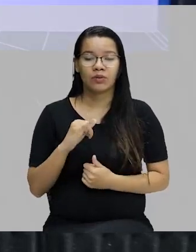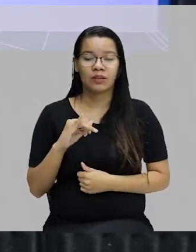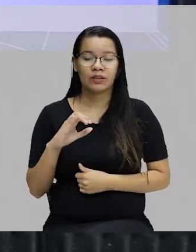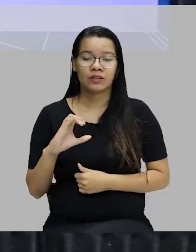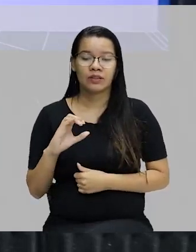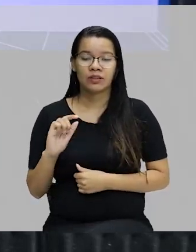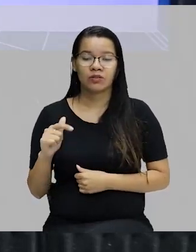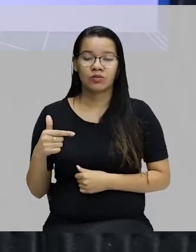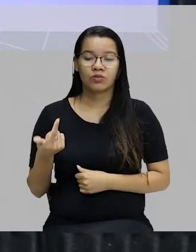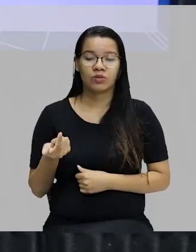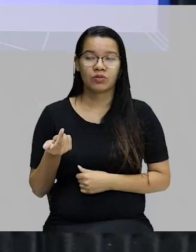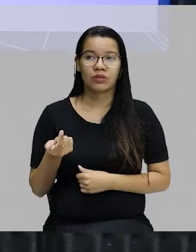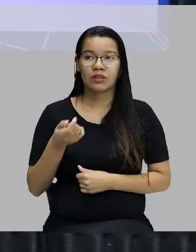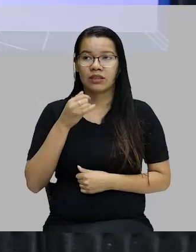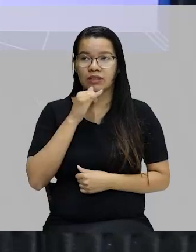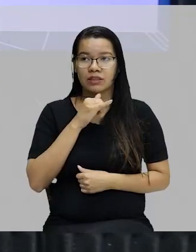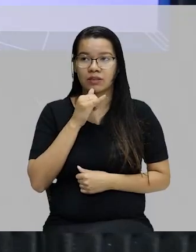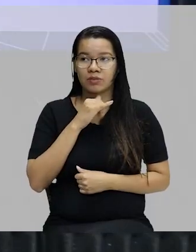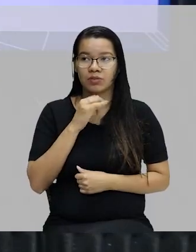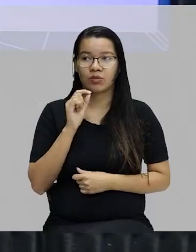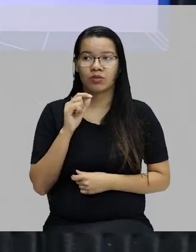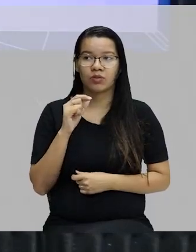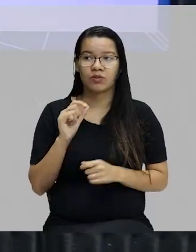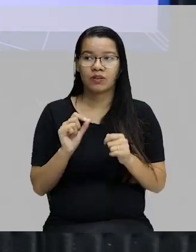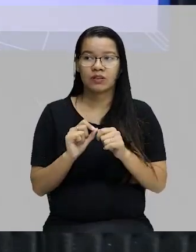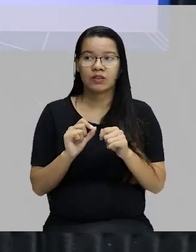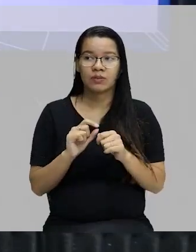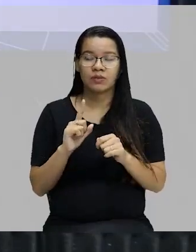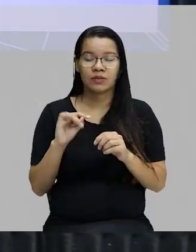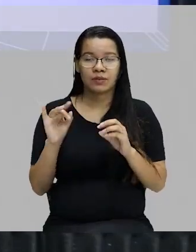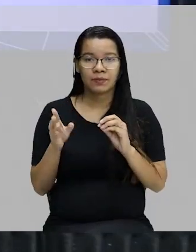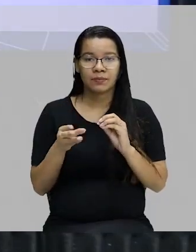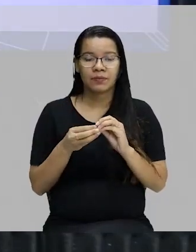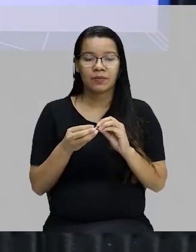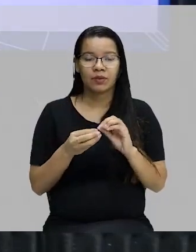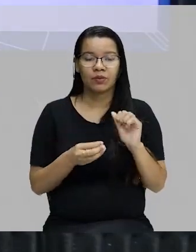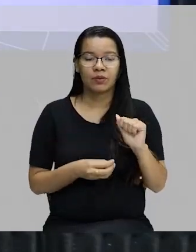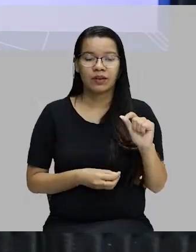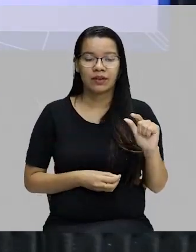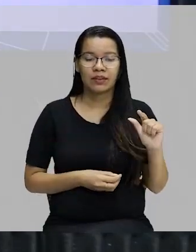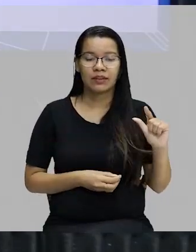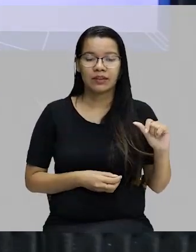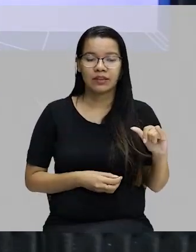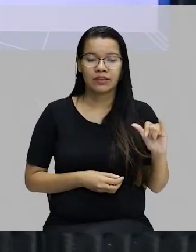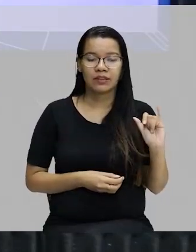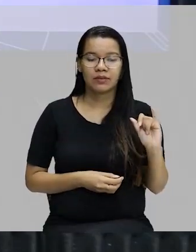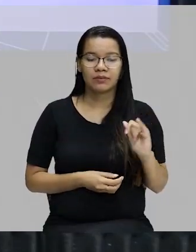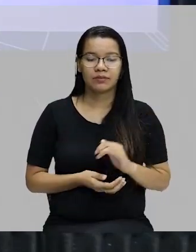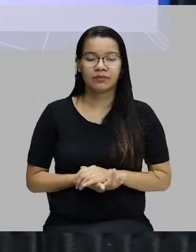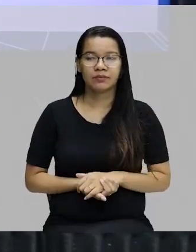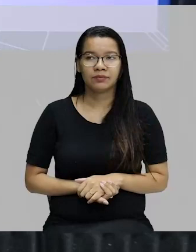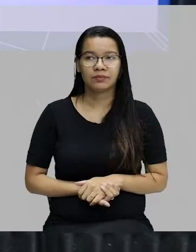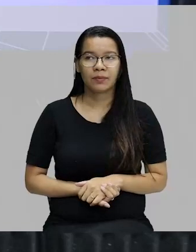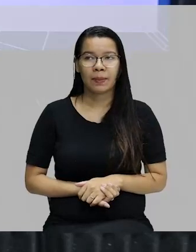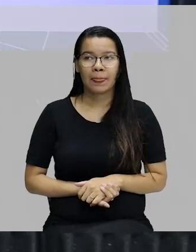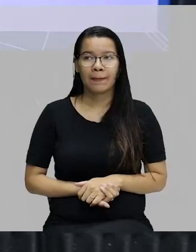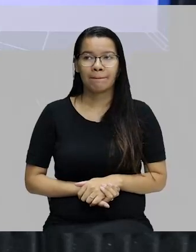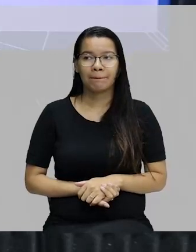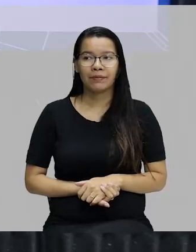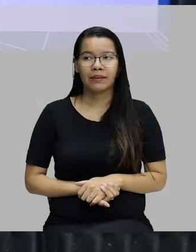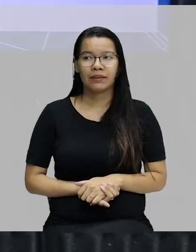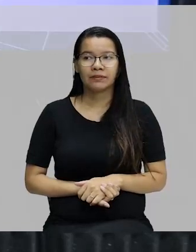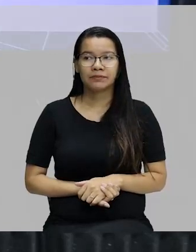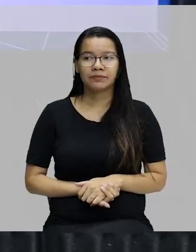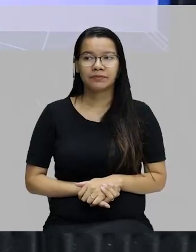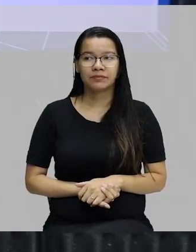exemplos, o que a gente faz é acrescentar, depois do IC, o AL e o restante do LY, que é o sufixo que eu já mencionei